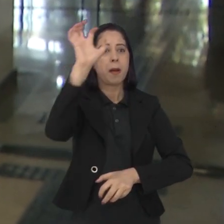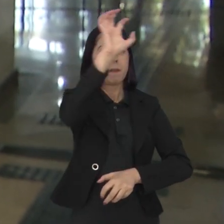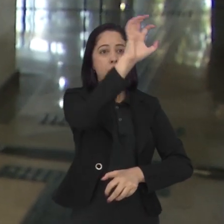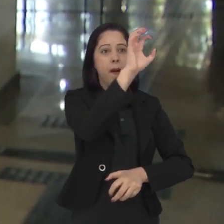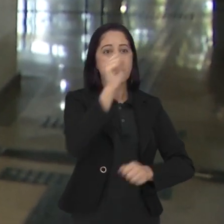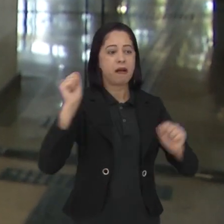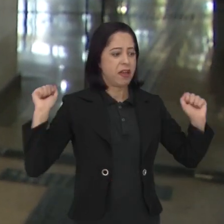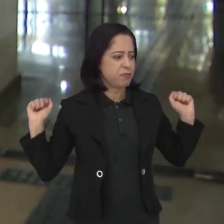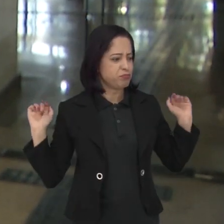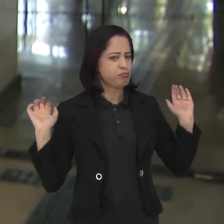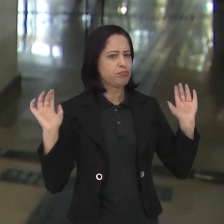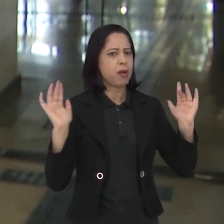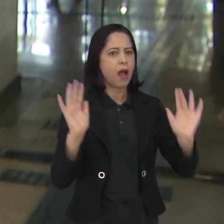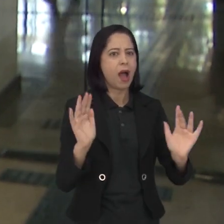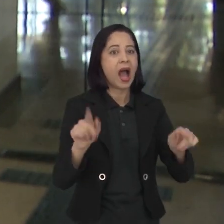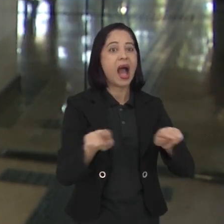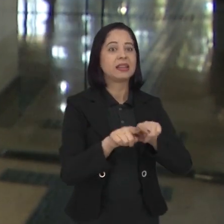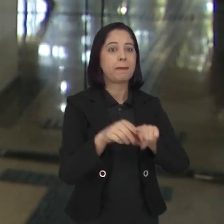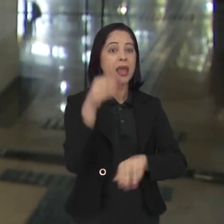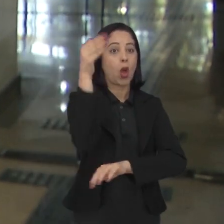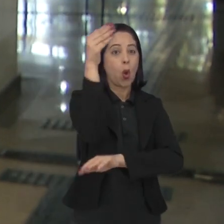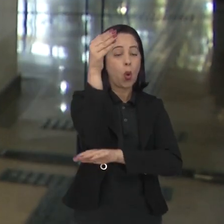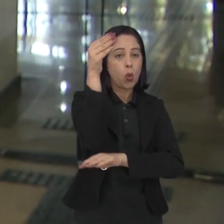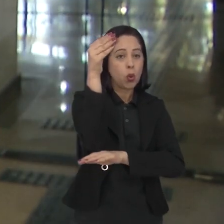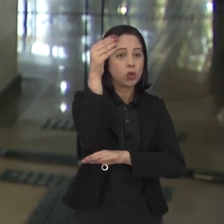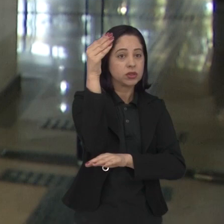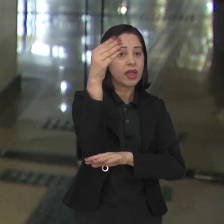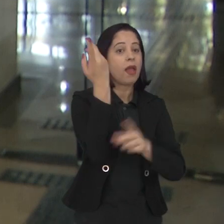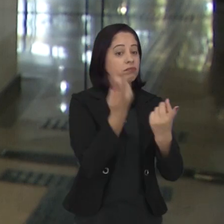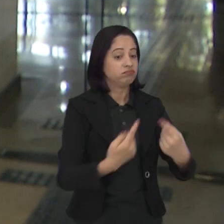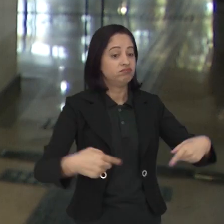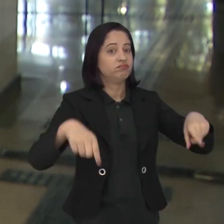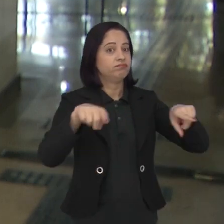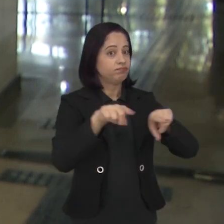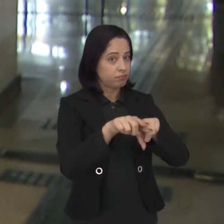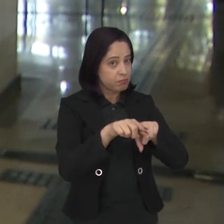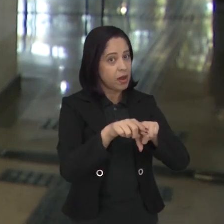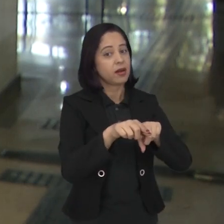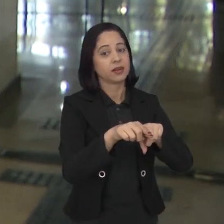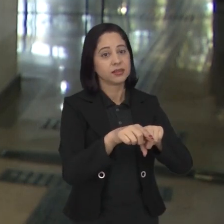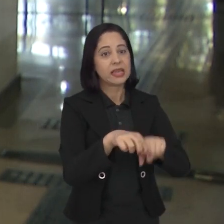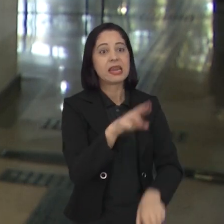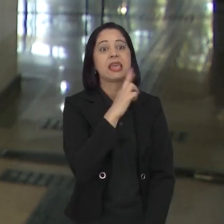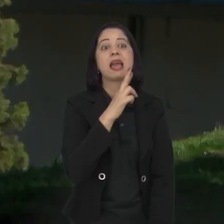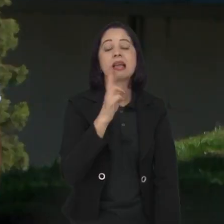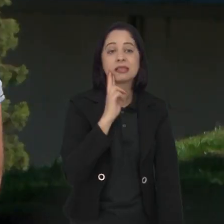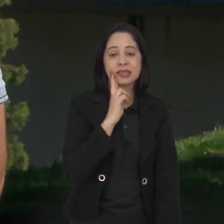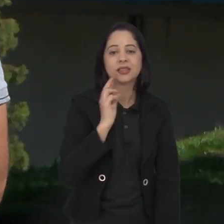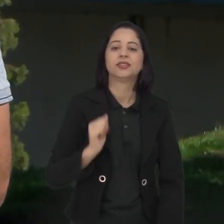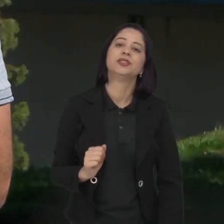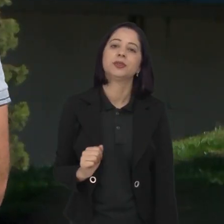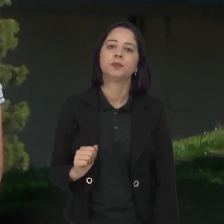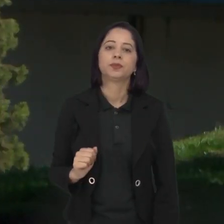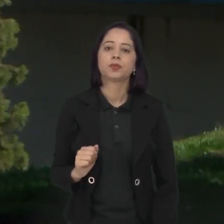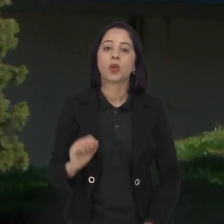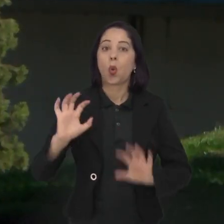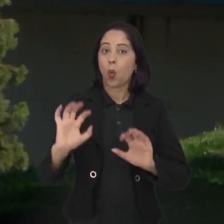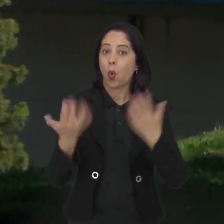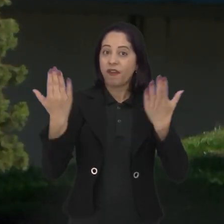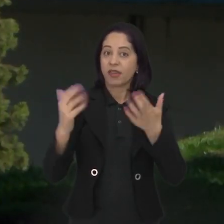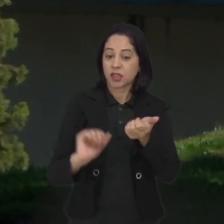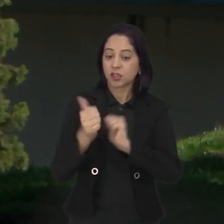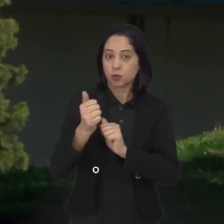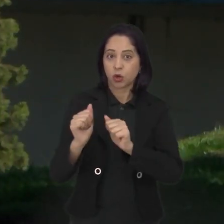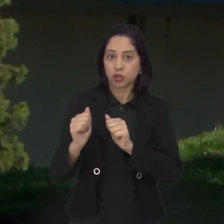rede hoteleira articula junto com esses eventos, como os restaurantes. O próximo evento esportivo